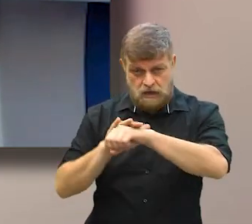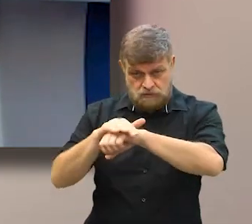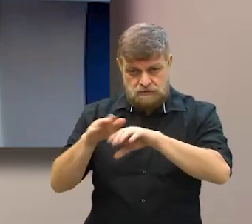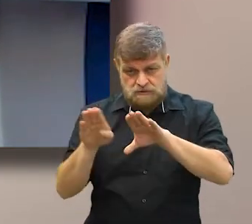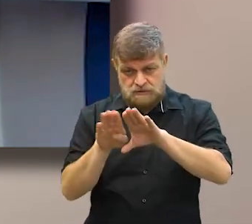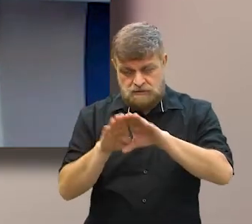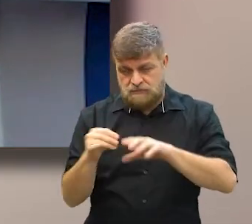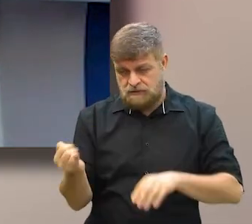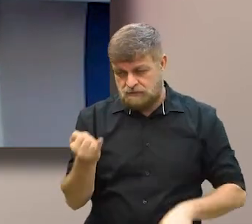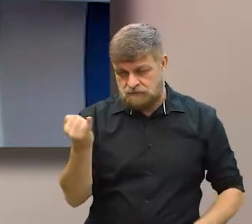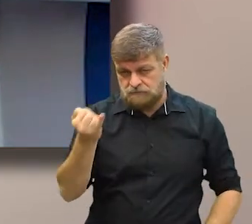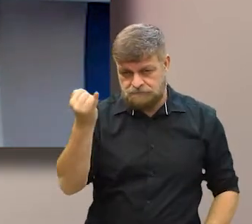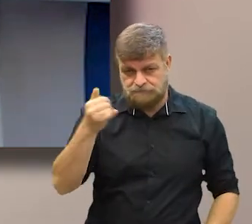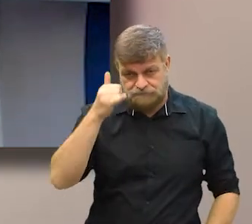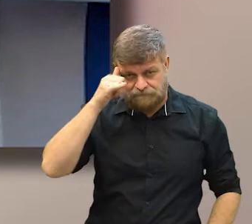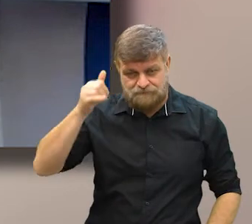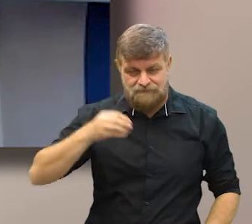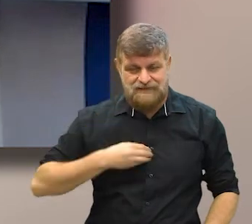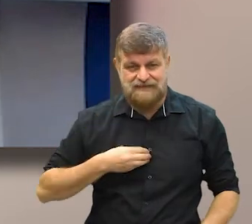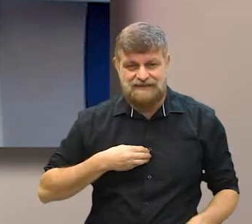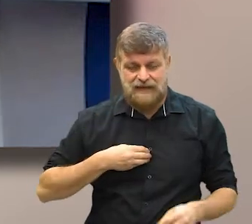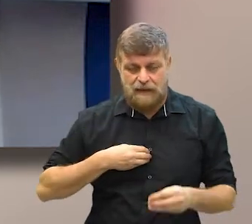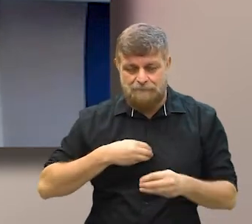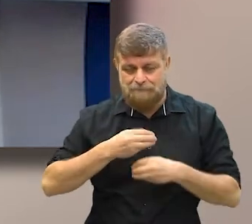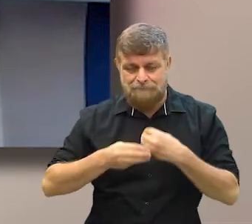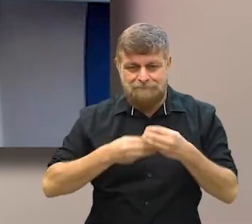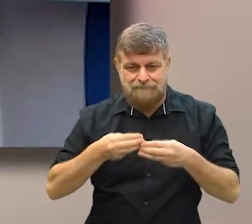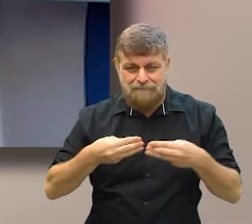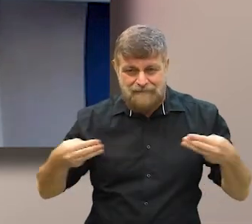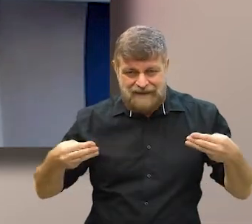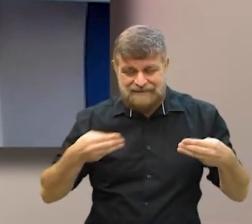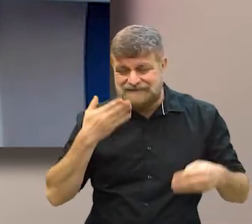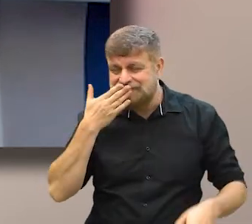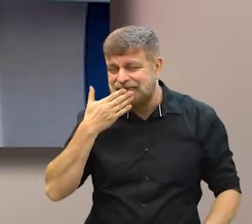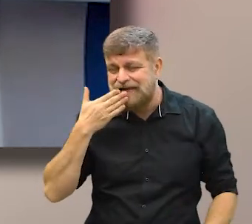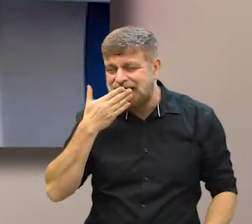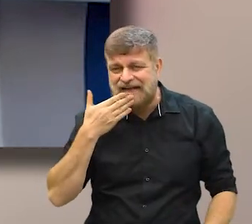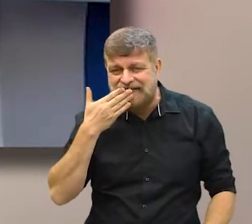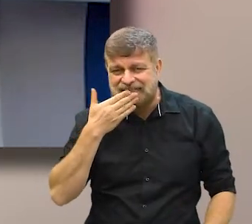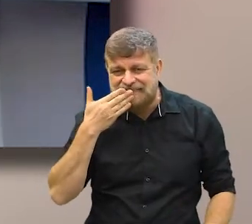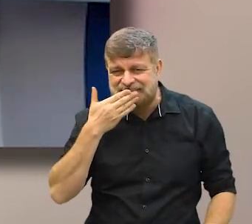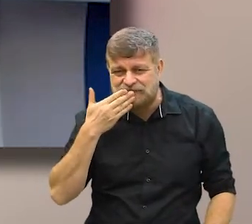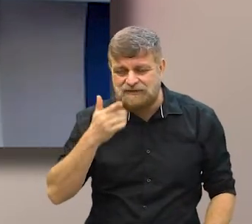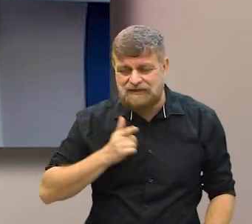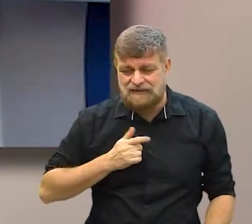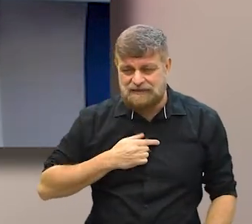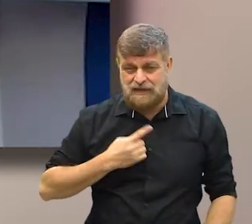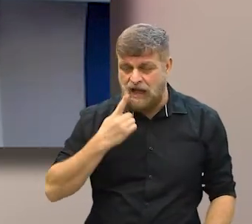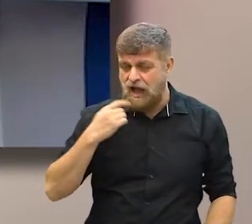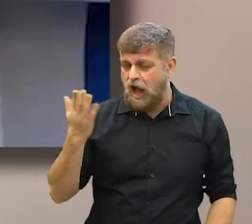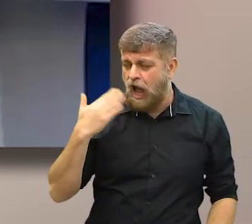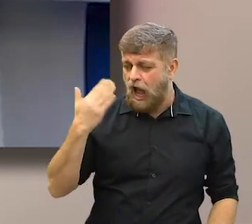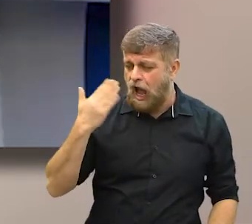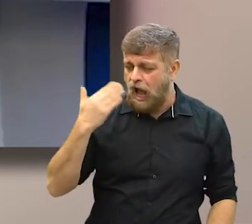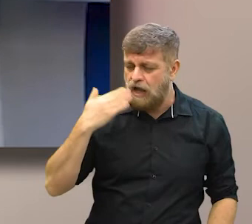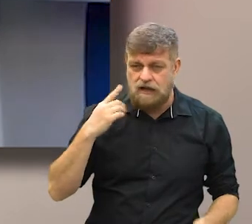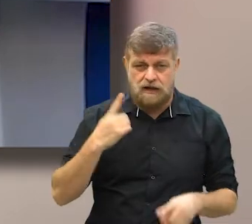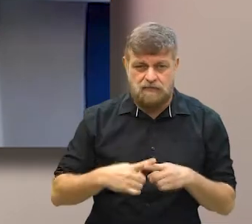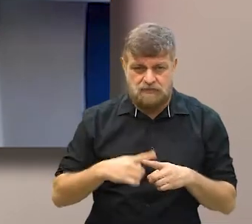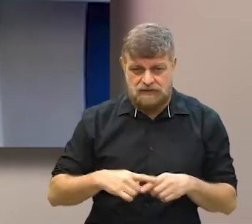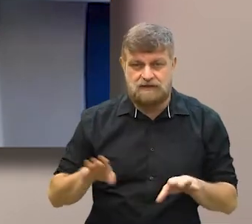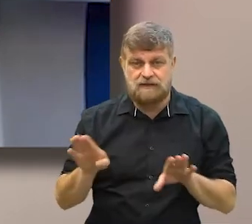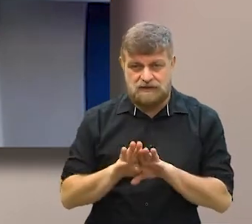é interessante evitar muito carboidrato, comidas açucaradas, comida muito apimentadas, porque